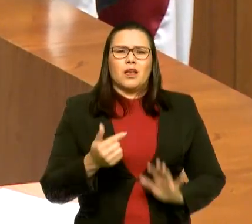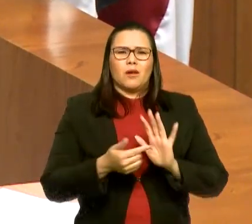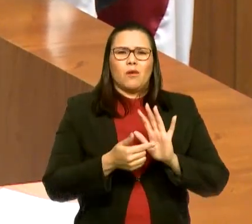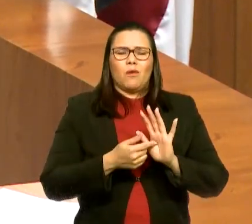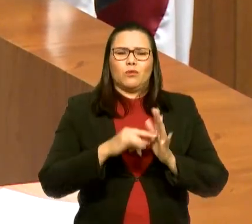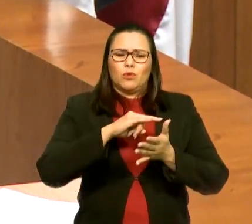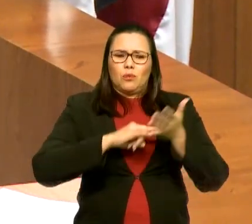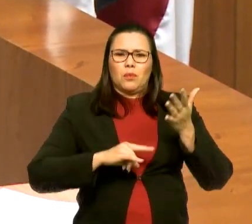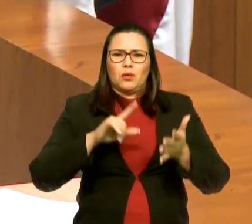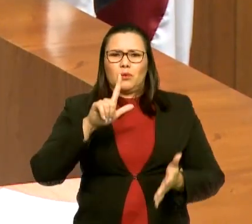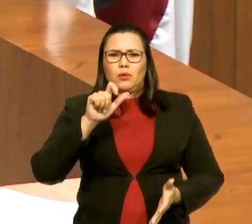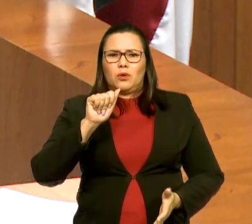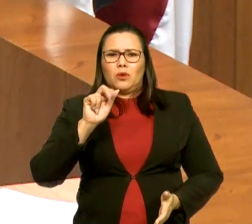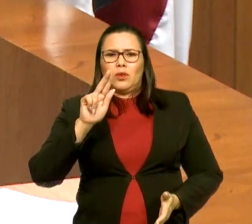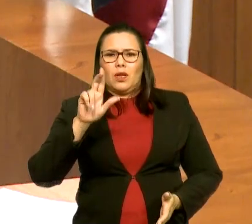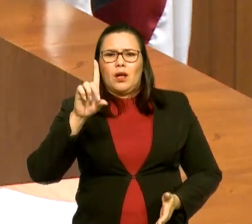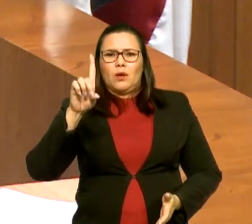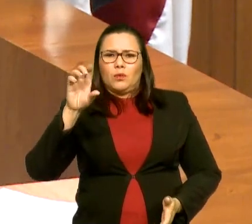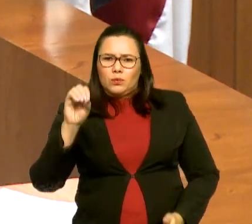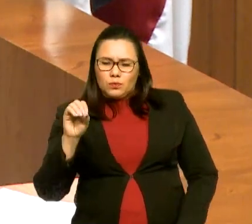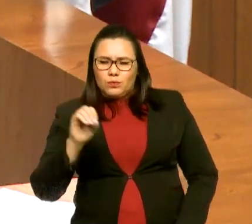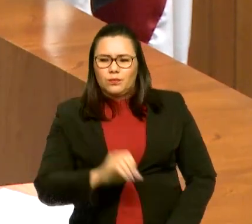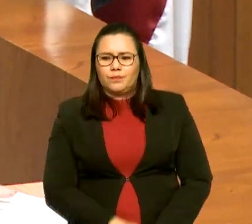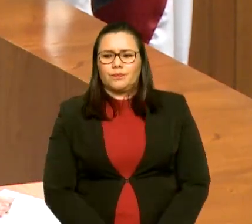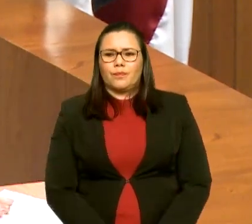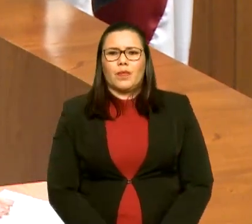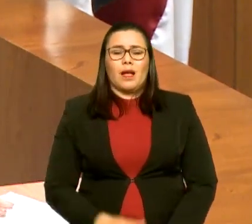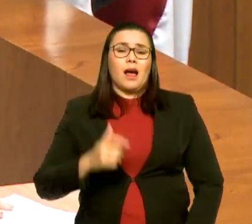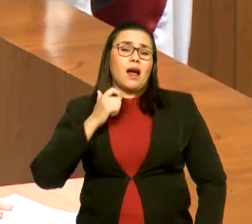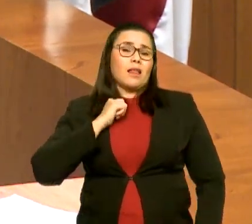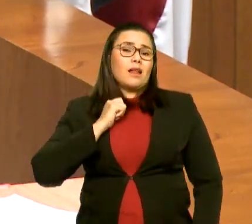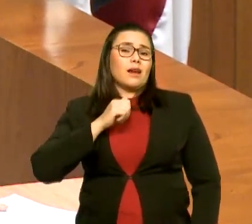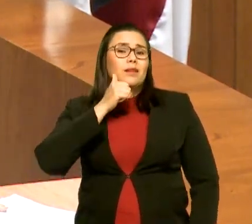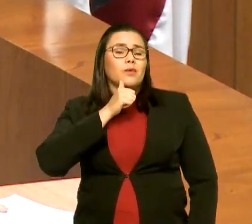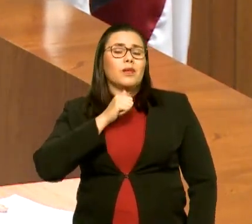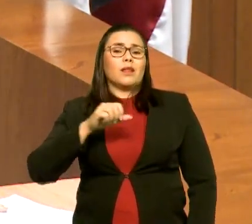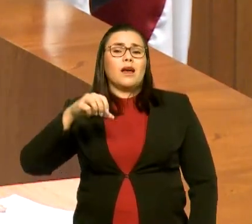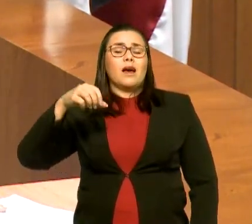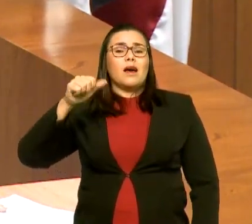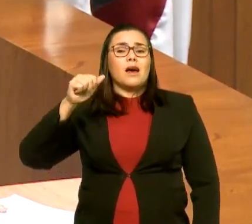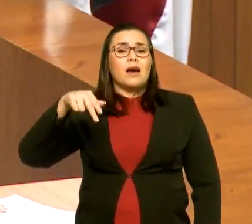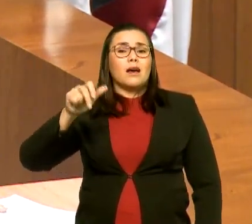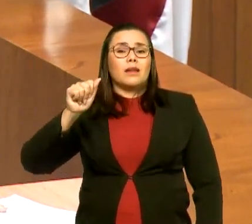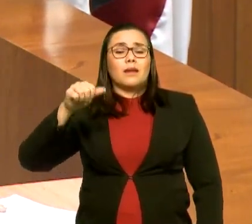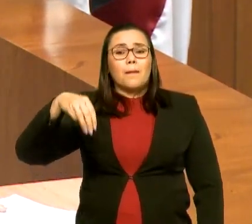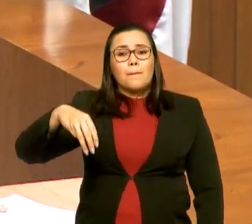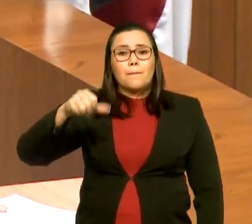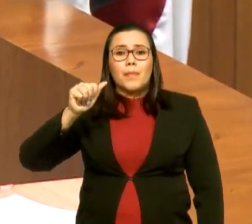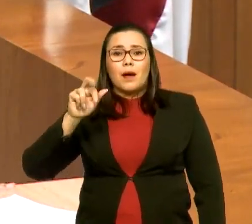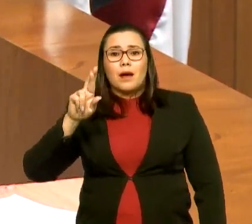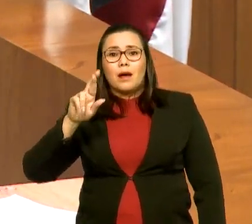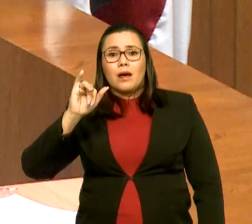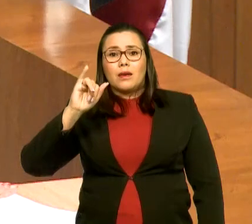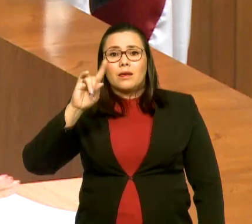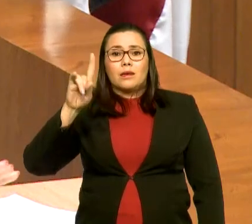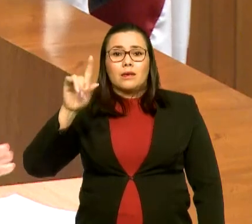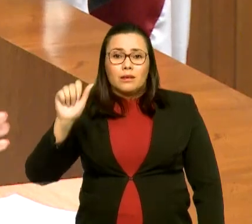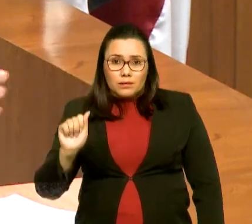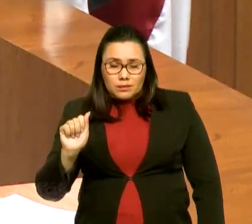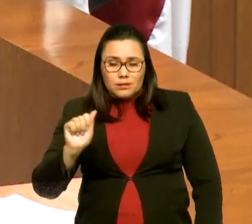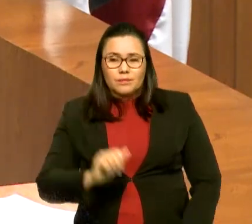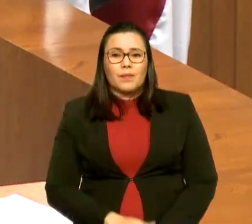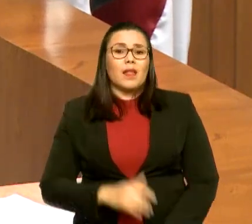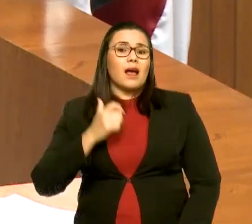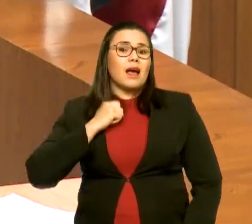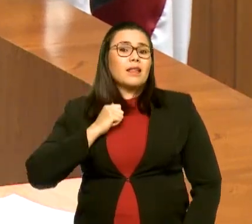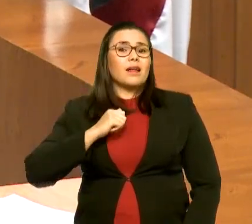aguarda em Barra do Corda, a delegada doutora Ana Marisa, da Polícia Civil, delegada da mulher. Só em